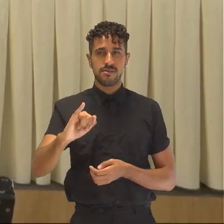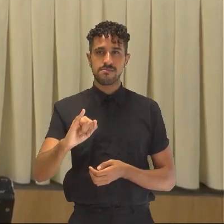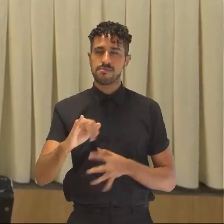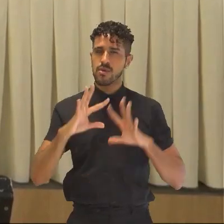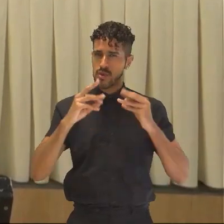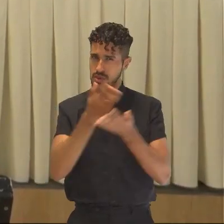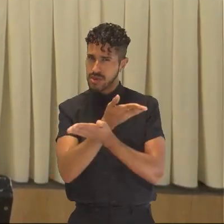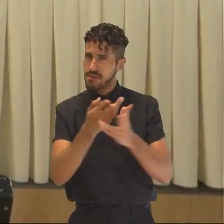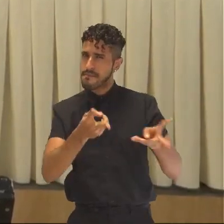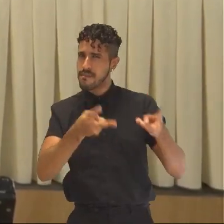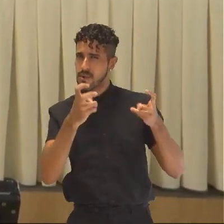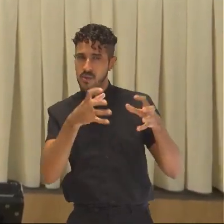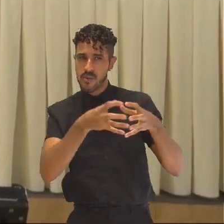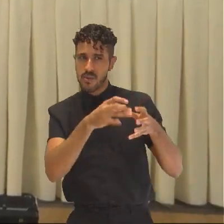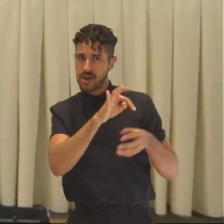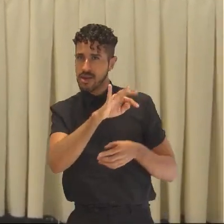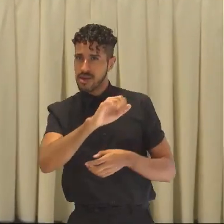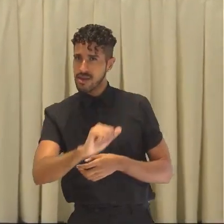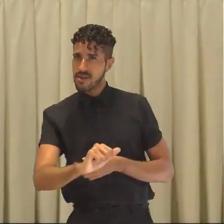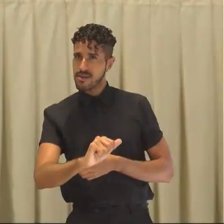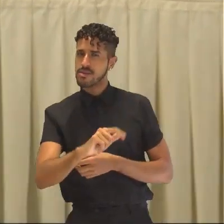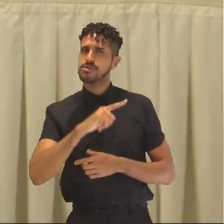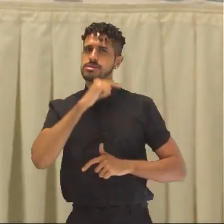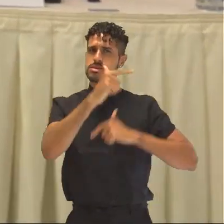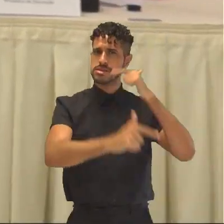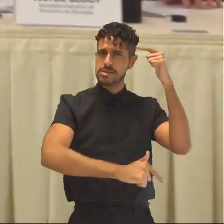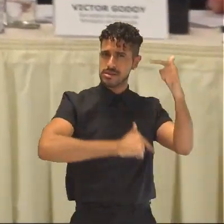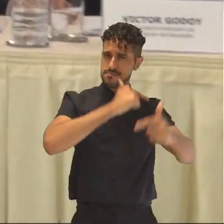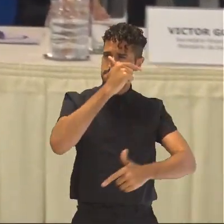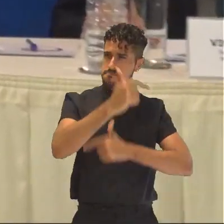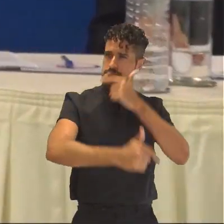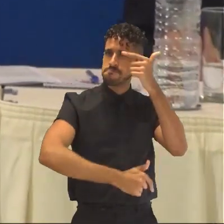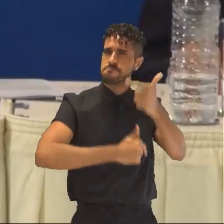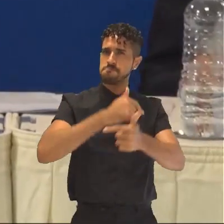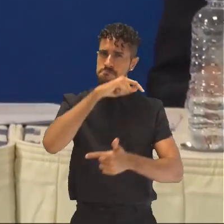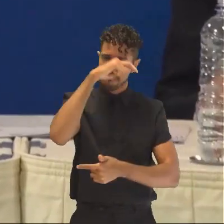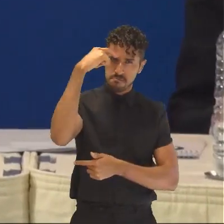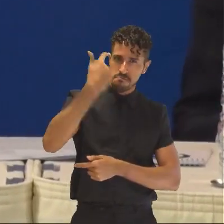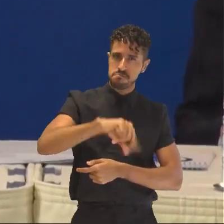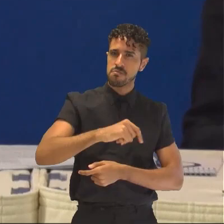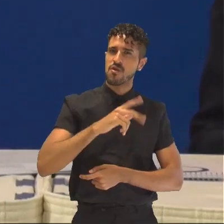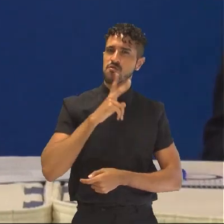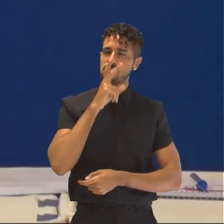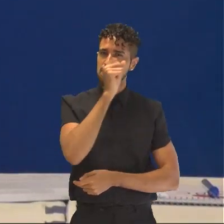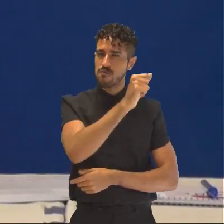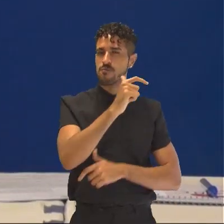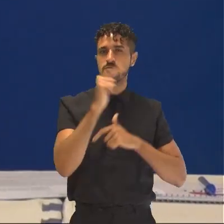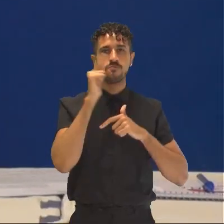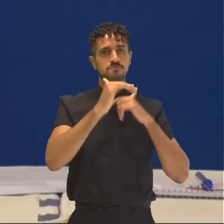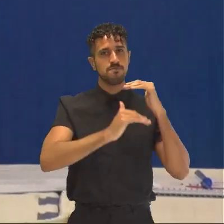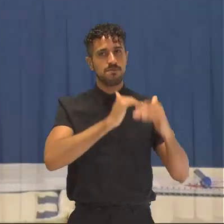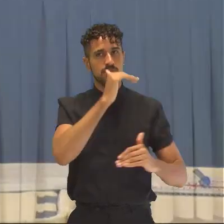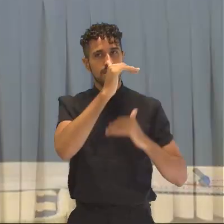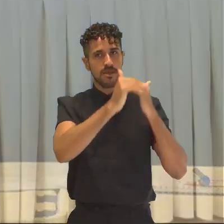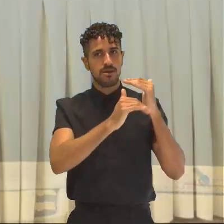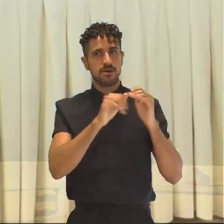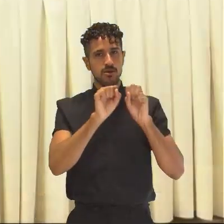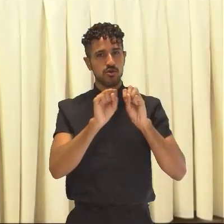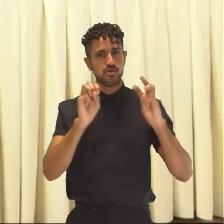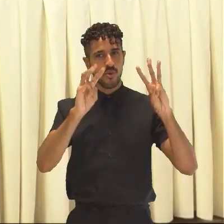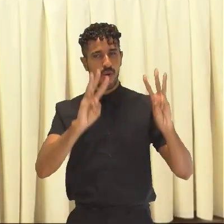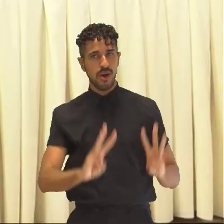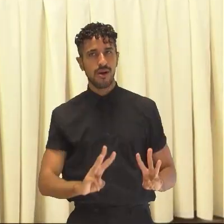todos perceberam que a equipe do ITA tem trabalhado com muito empenho no desenvolvimento desse